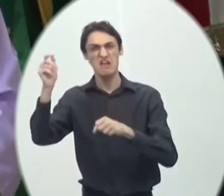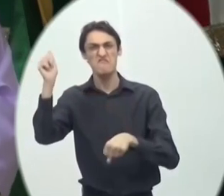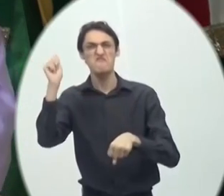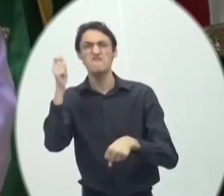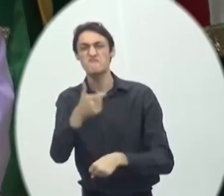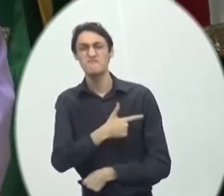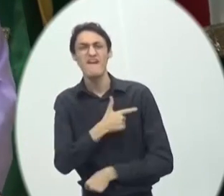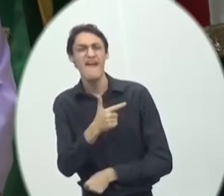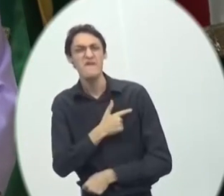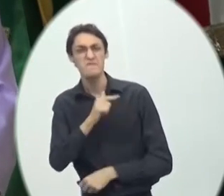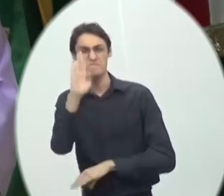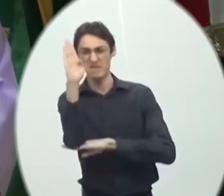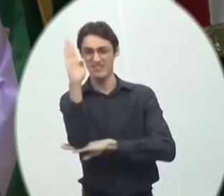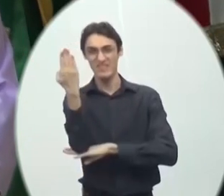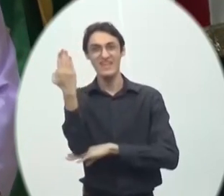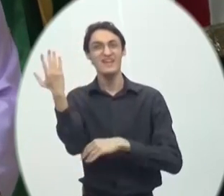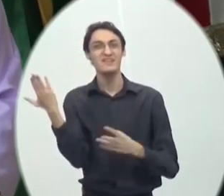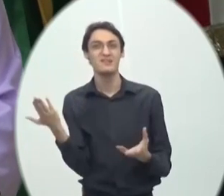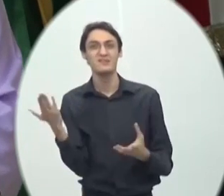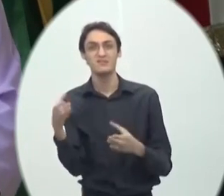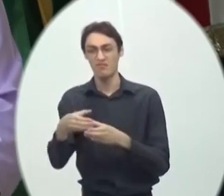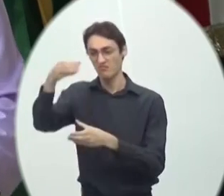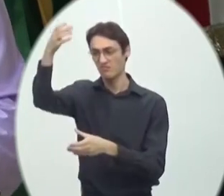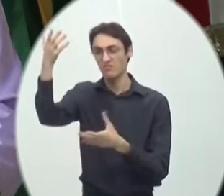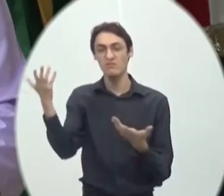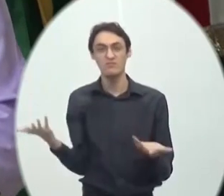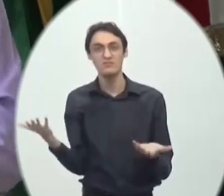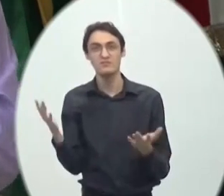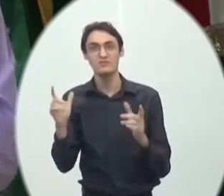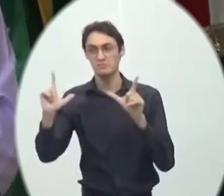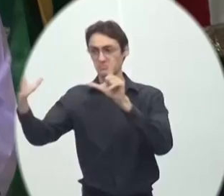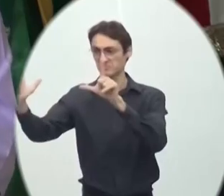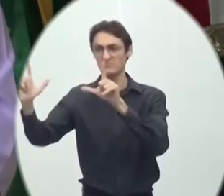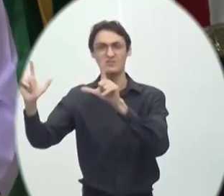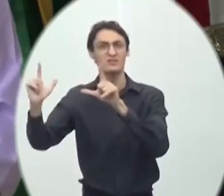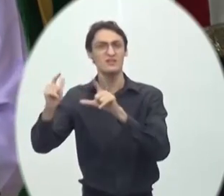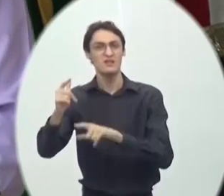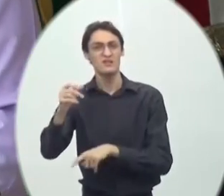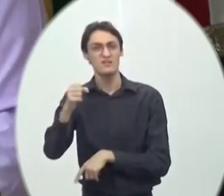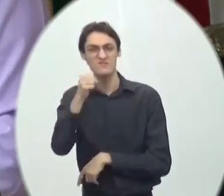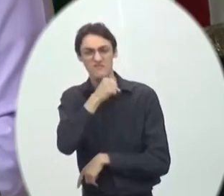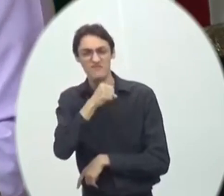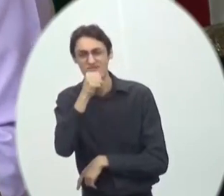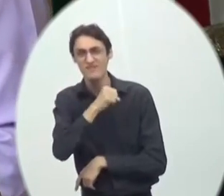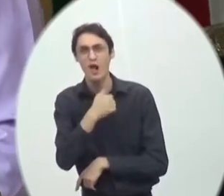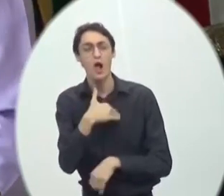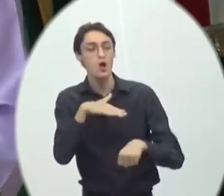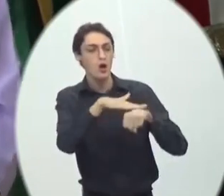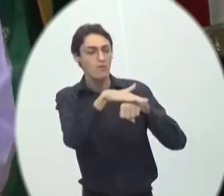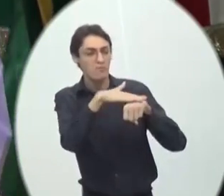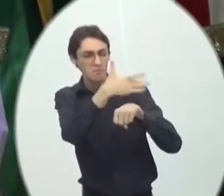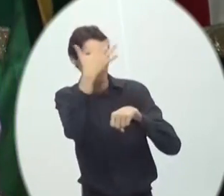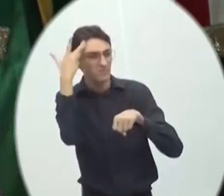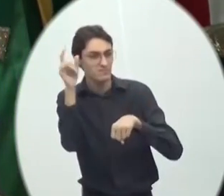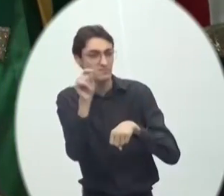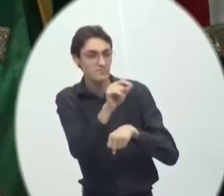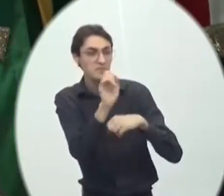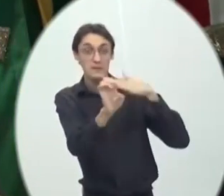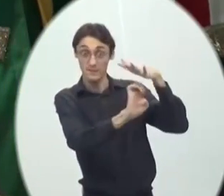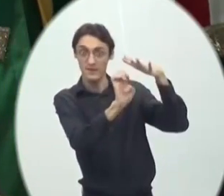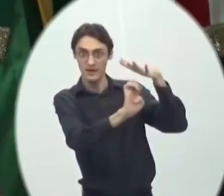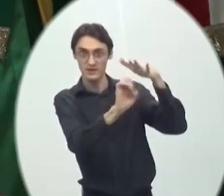parece... Quando entra numa cidade, vereador Francisco, a gente vê ali aqueles outdoor. E eu tenho conversado com algumas pessoas da empresa de